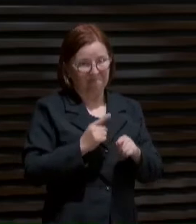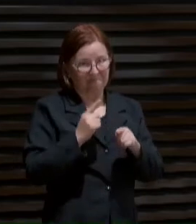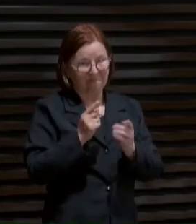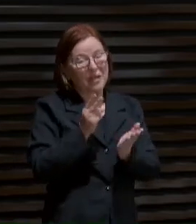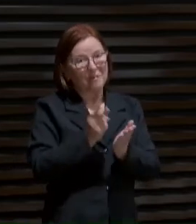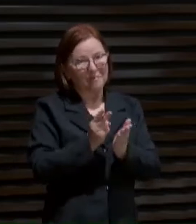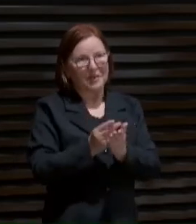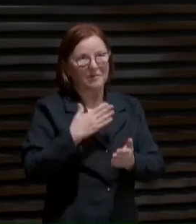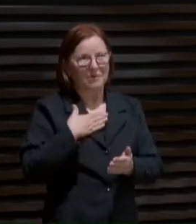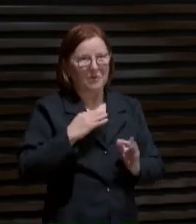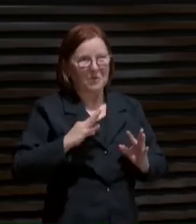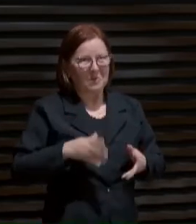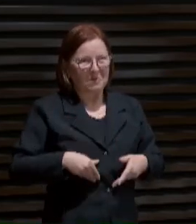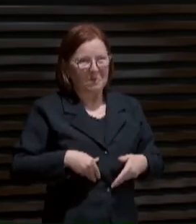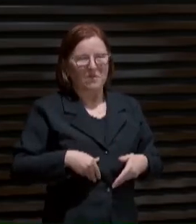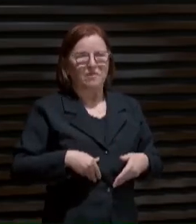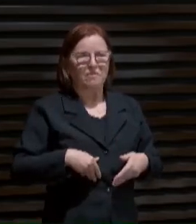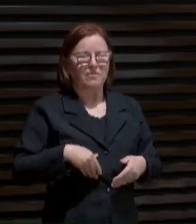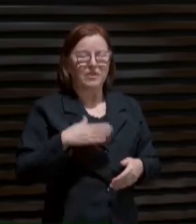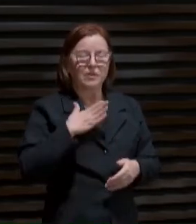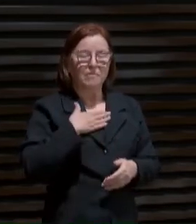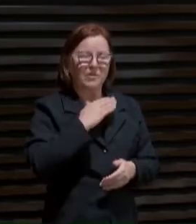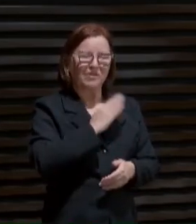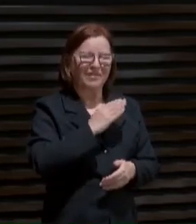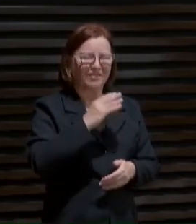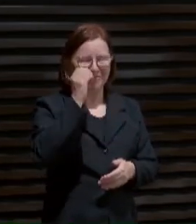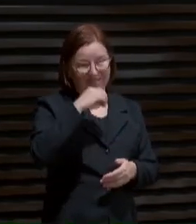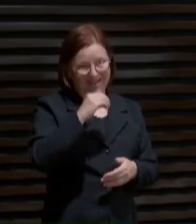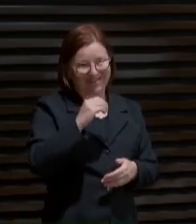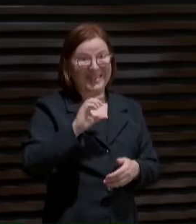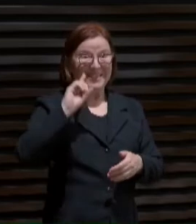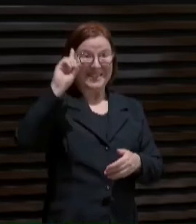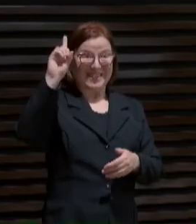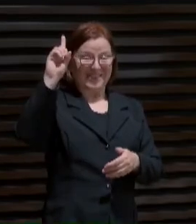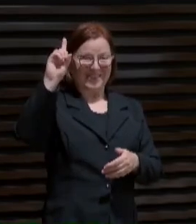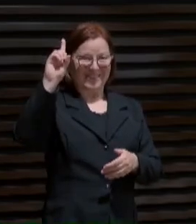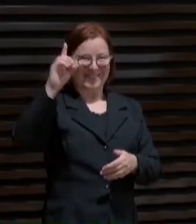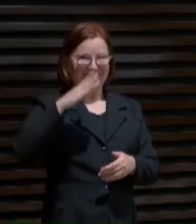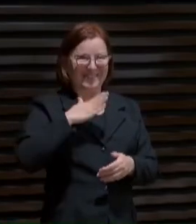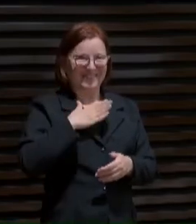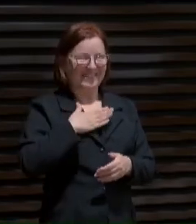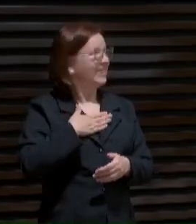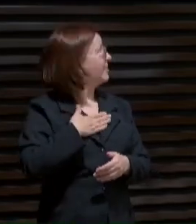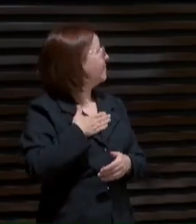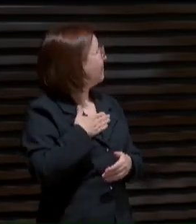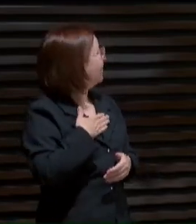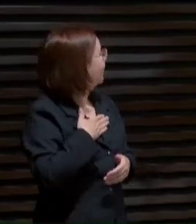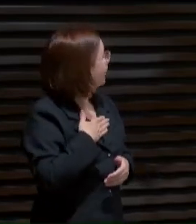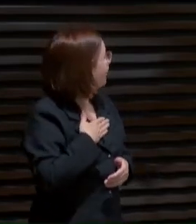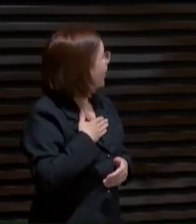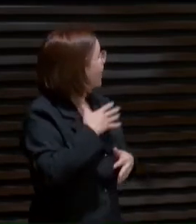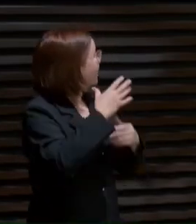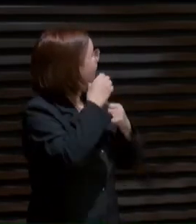Deus é a Fortaleza do meu coração EA minha herança para sempre quando nós vemos o